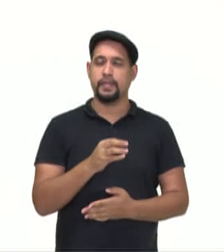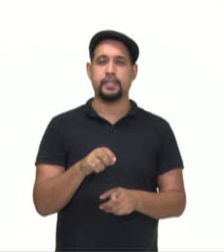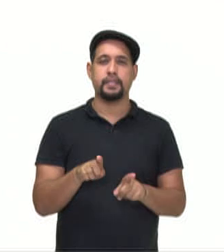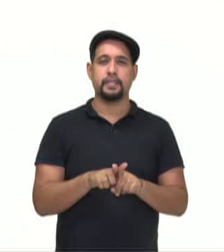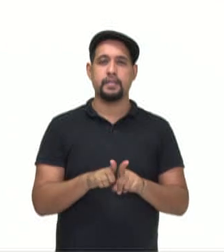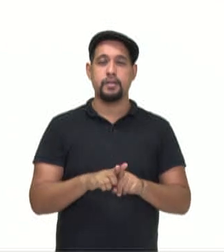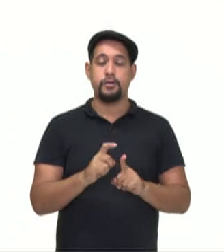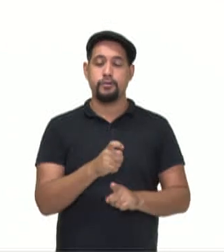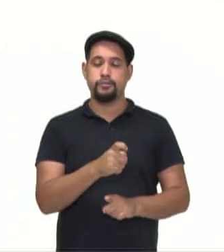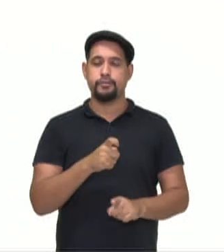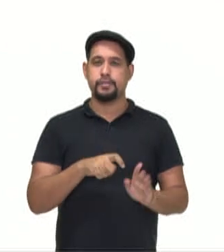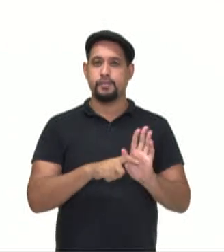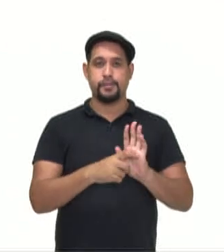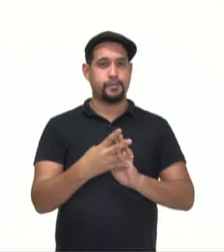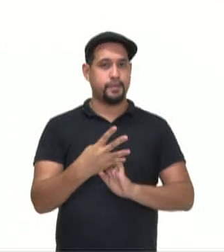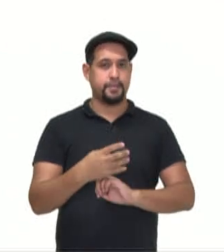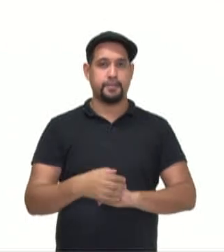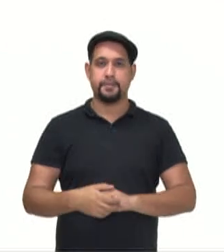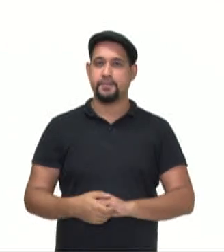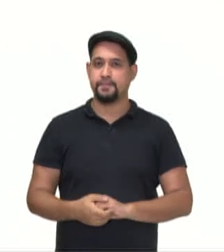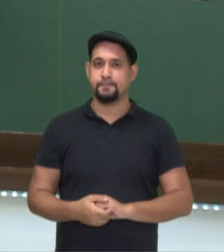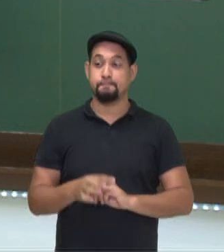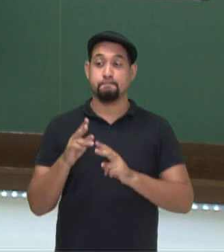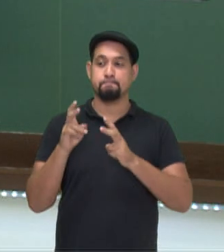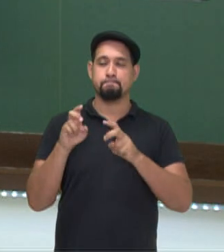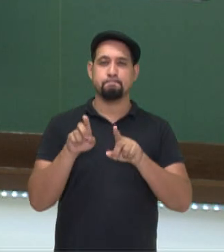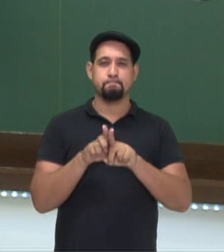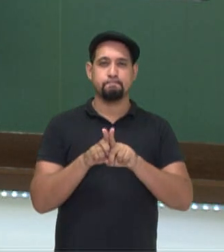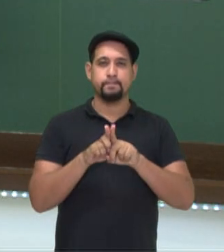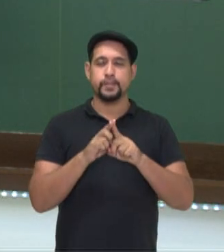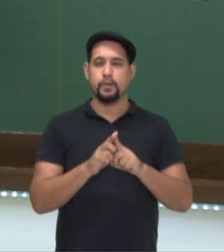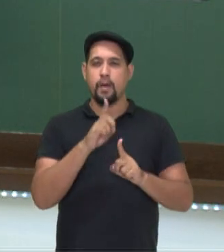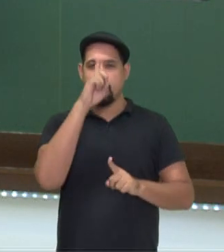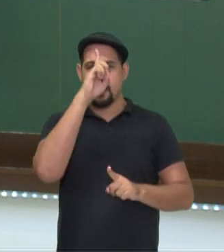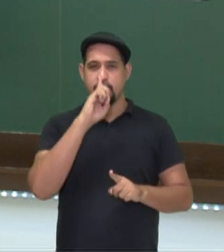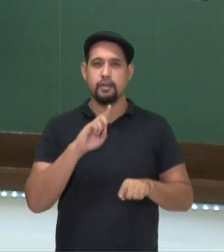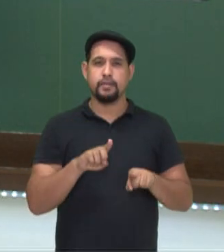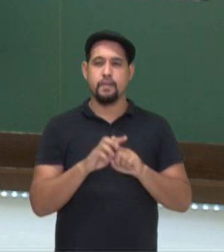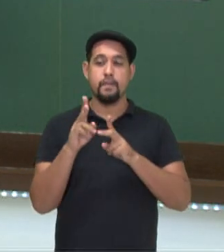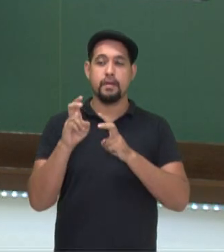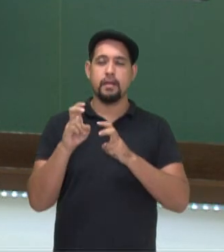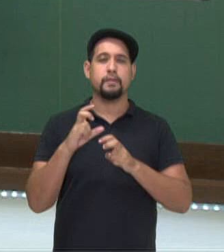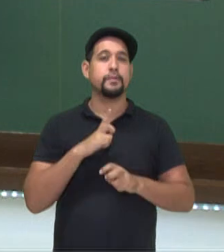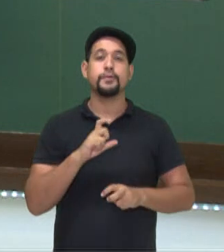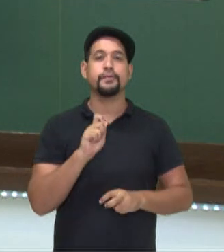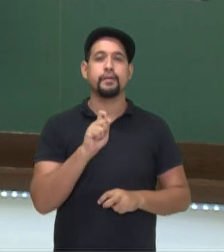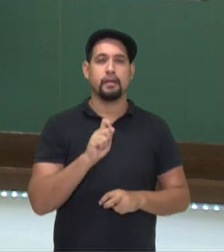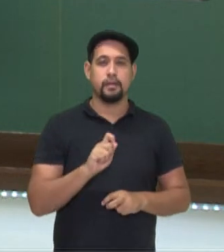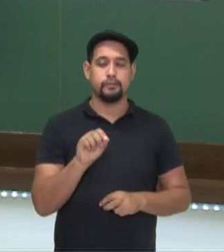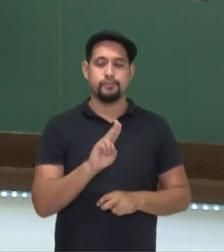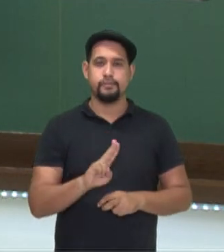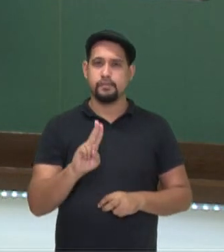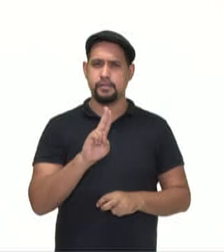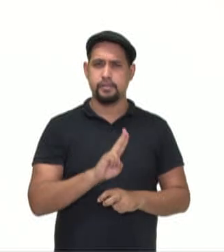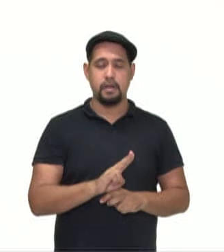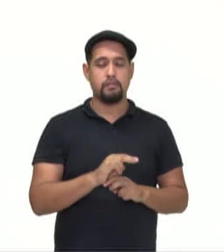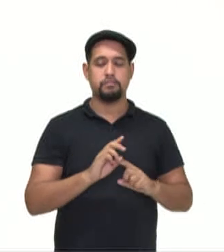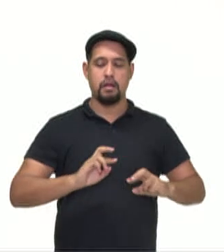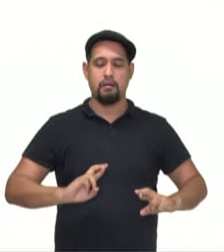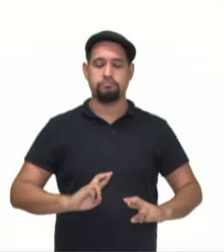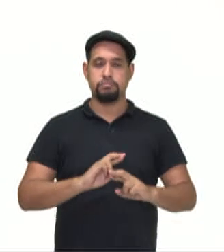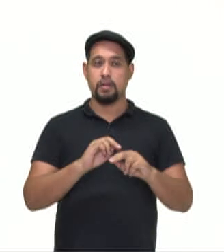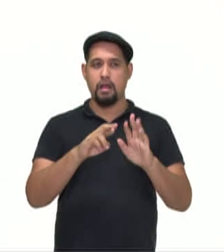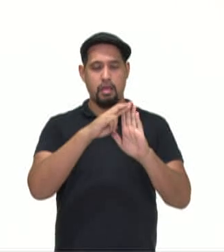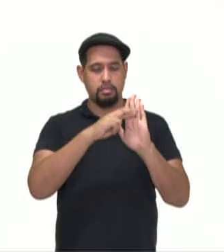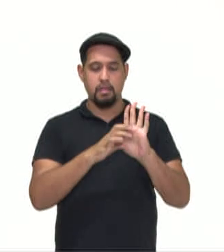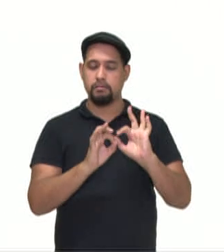quando o x é menos 4, tá? Olhando lá no quadrinho amarelo, note que em 2 momentos usamos as regras de sinais. Por